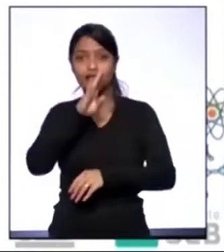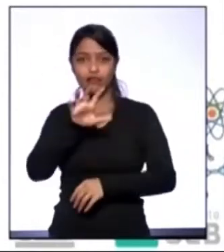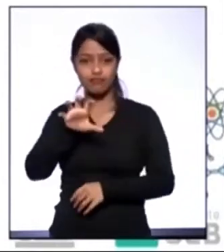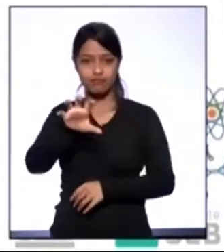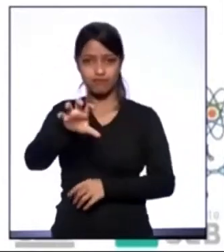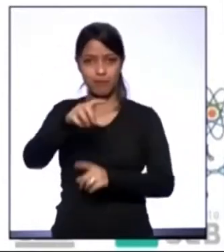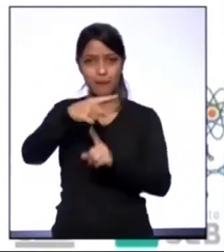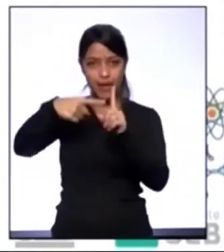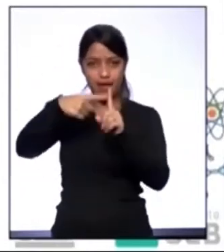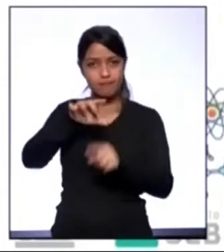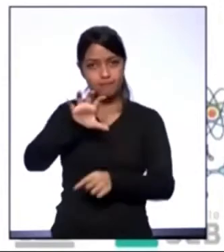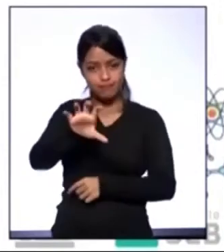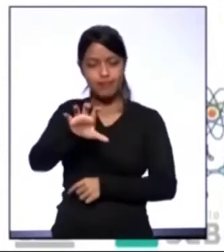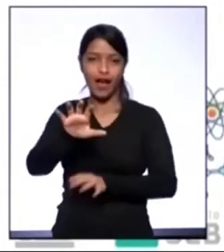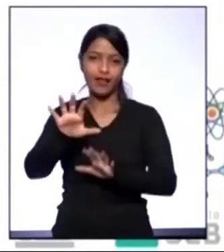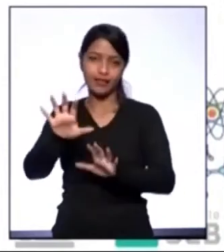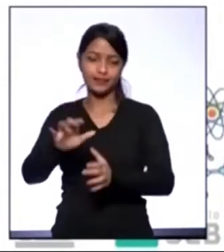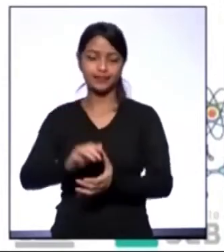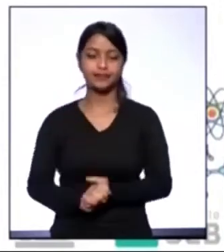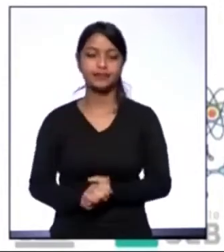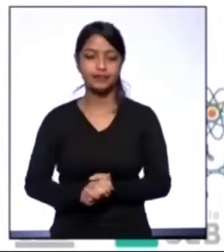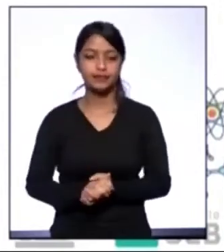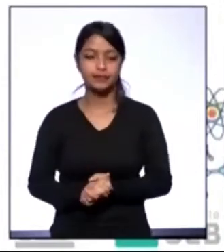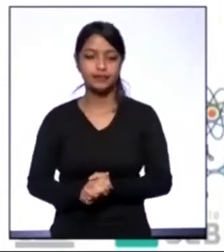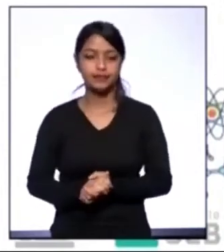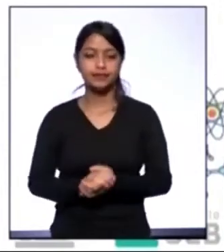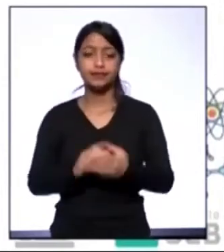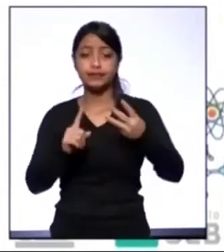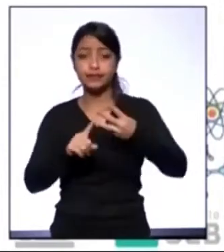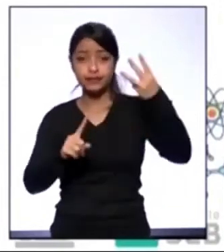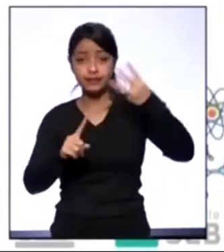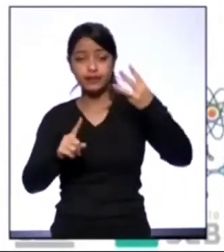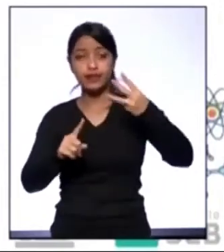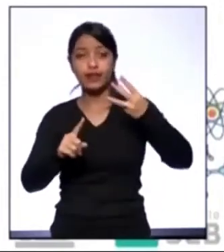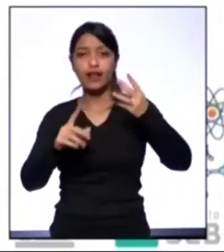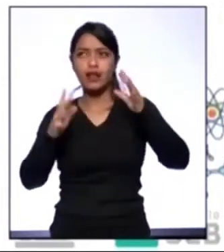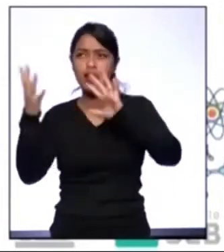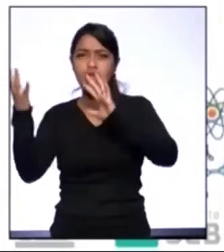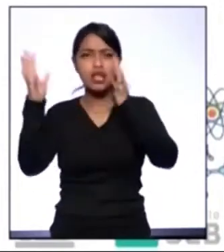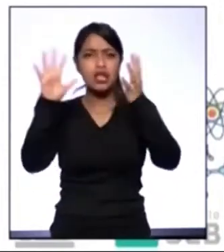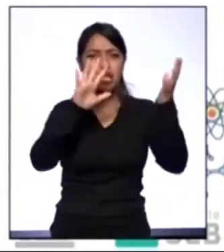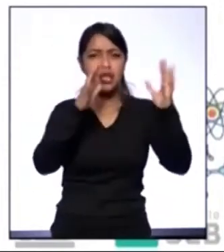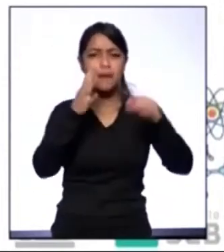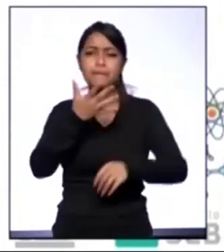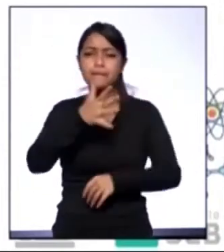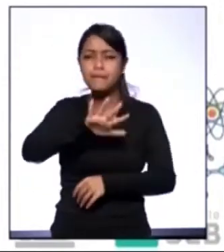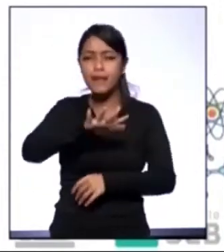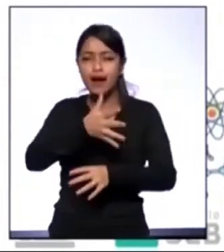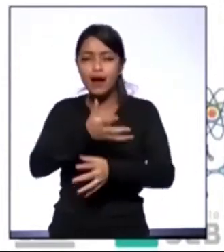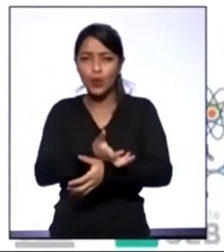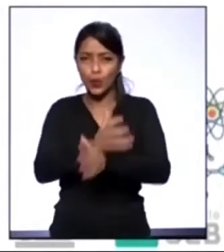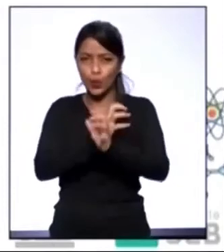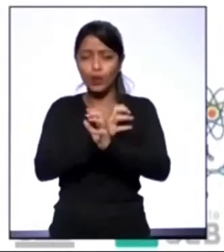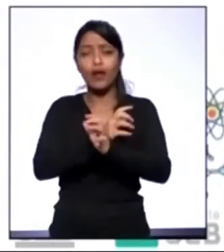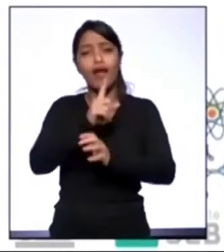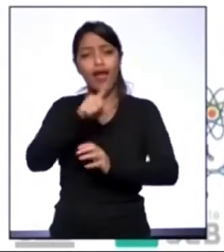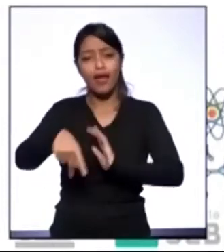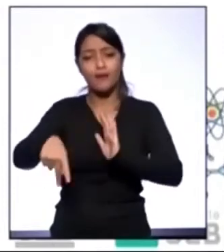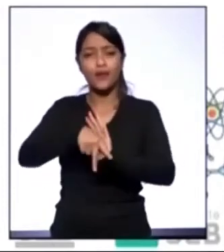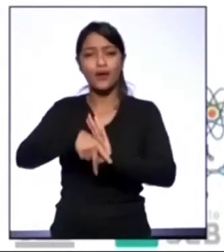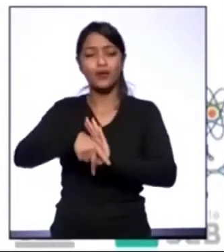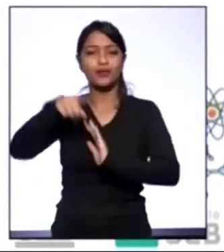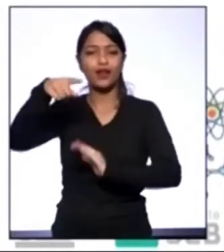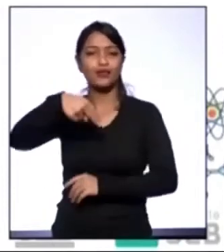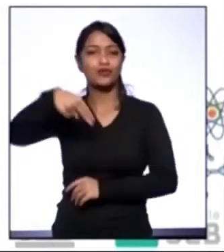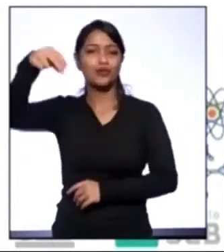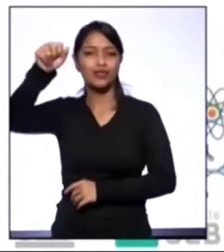essa condição. O clima tropical semiárido, eu já falei sobre ele, é o clima lá do sertão nordestino. Tudo